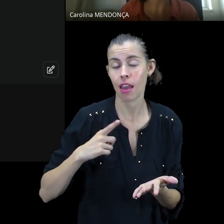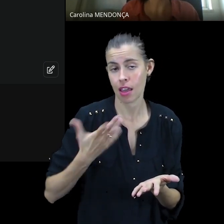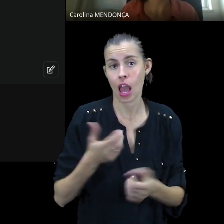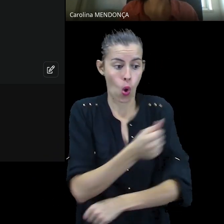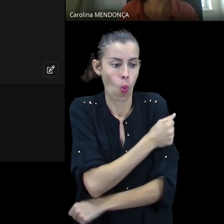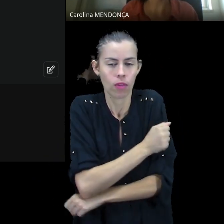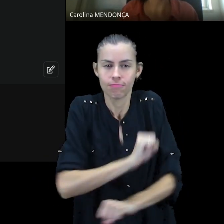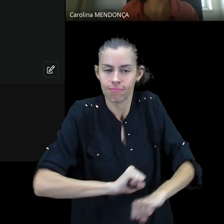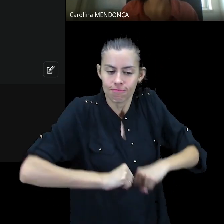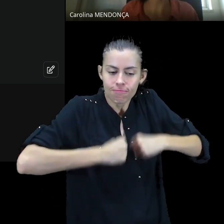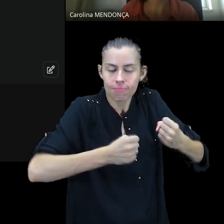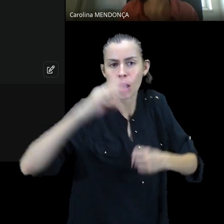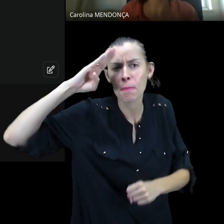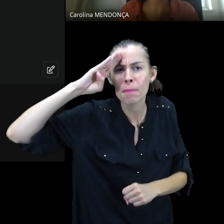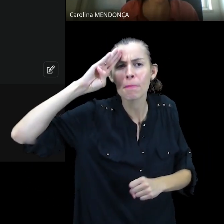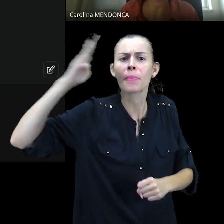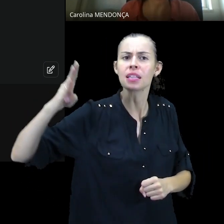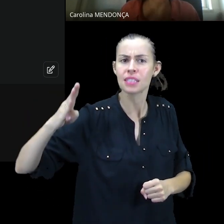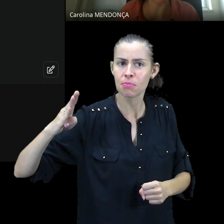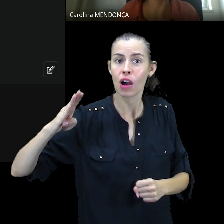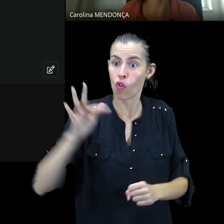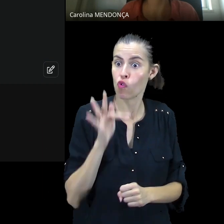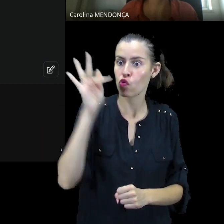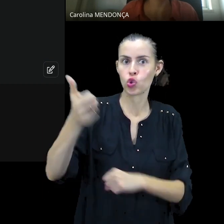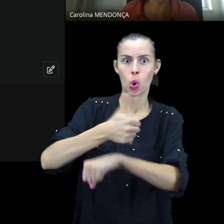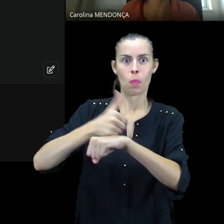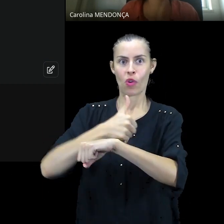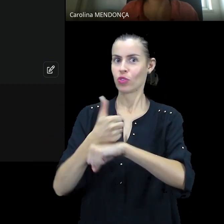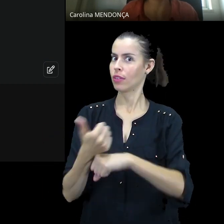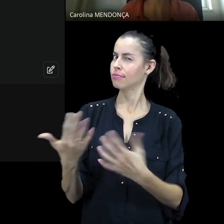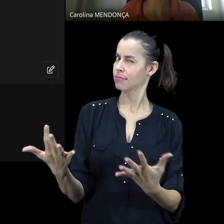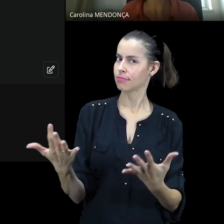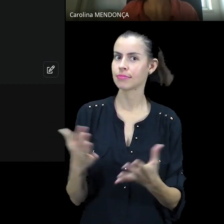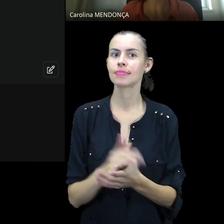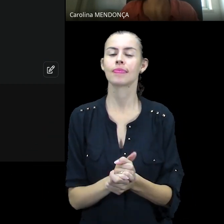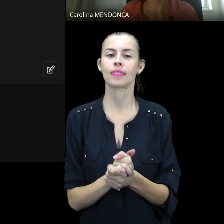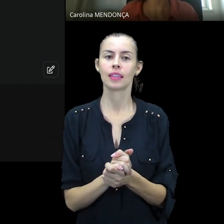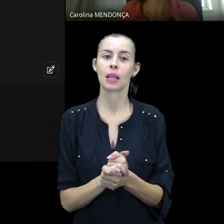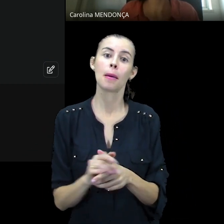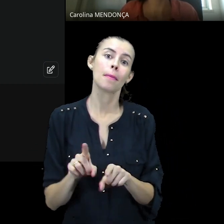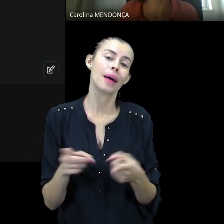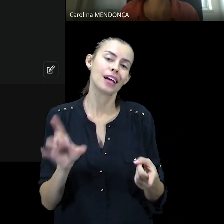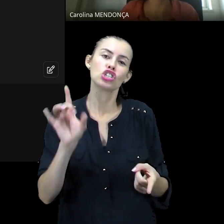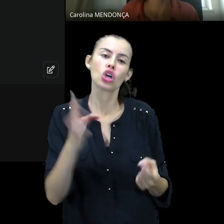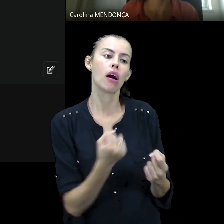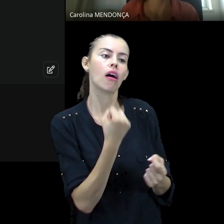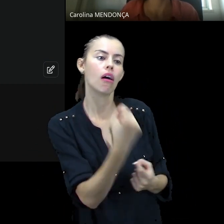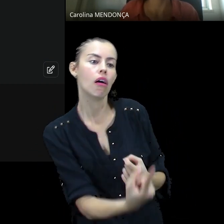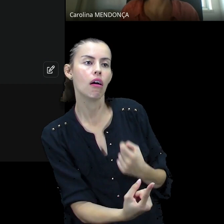nosso desafio agora, então, é garantir que todos os alunos tenham acesso a essa formação cidadã e a essa